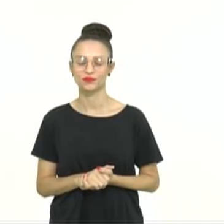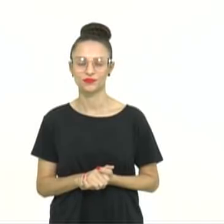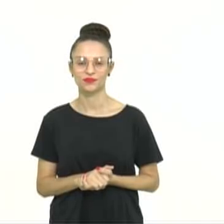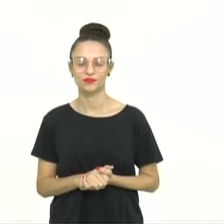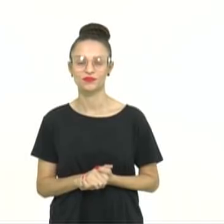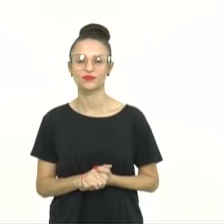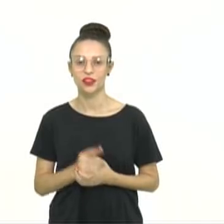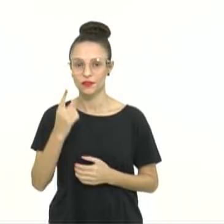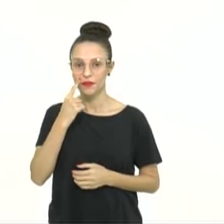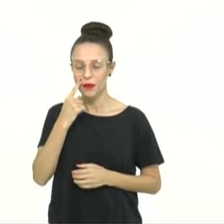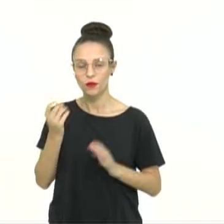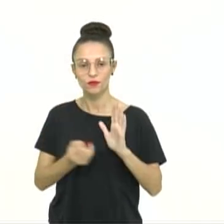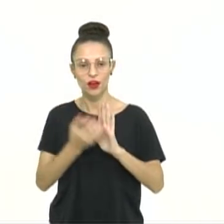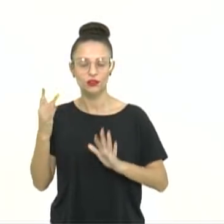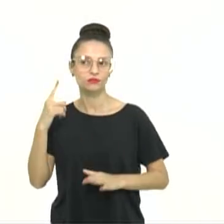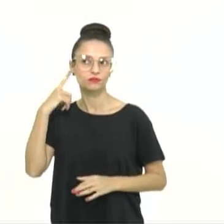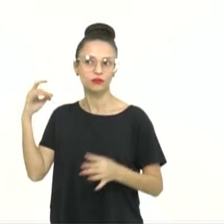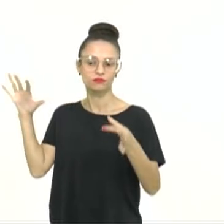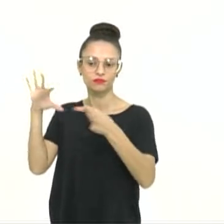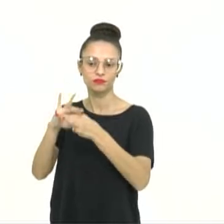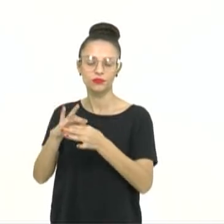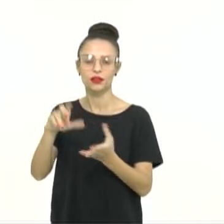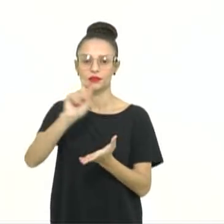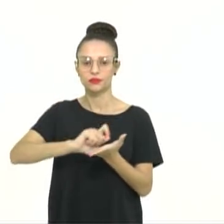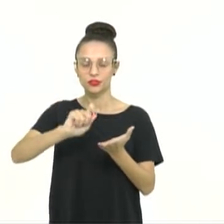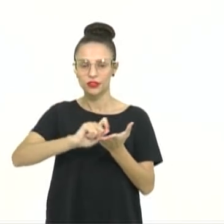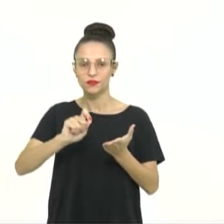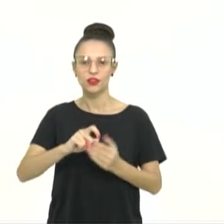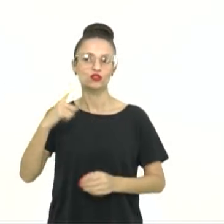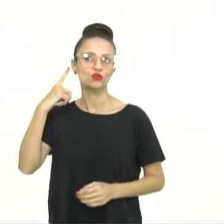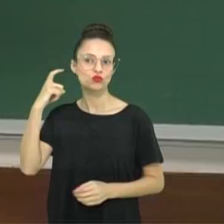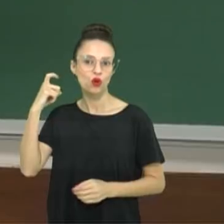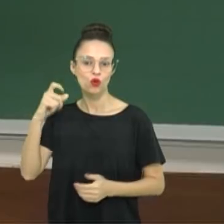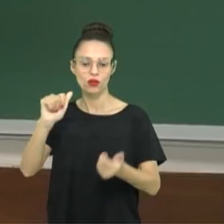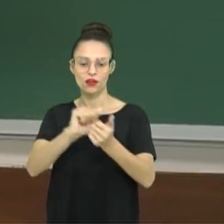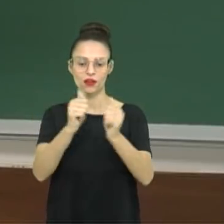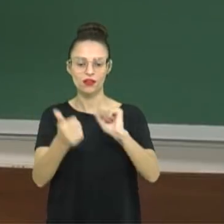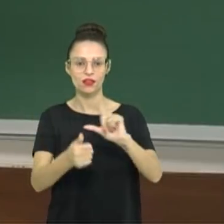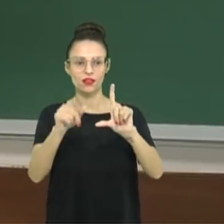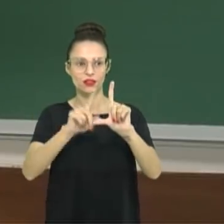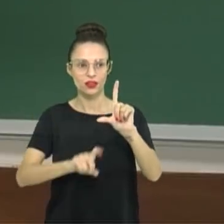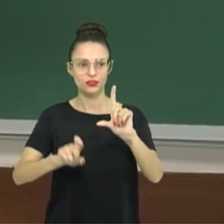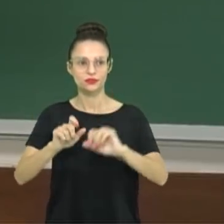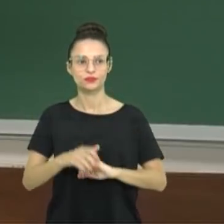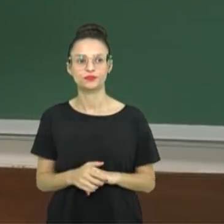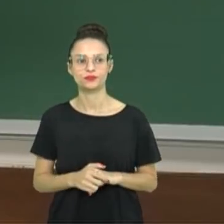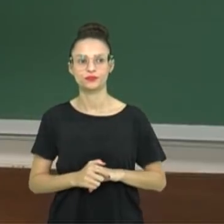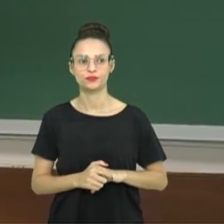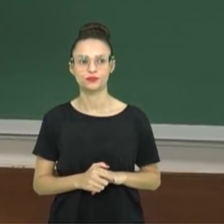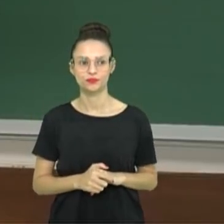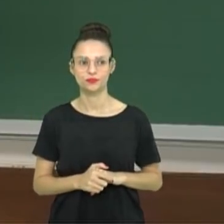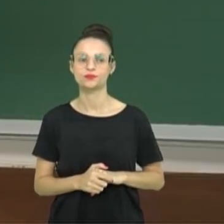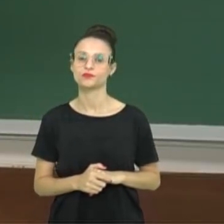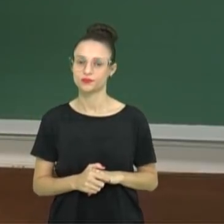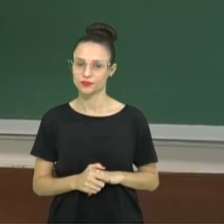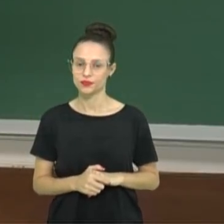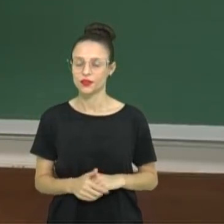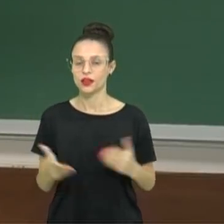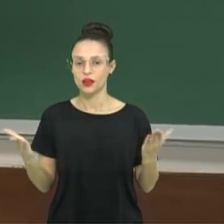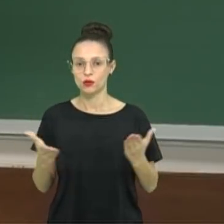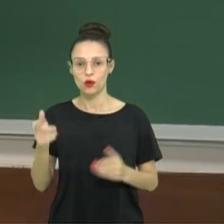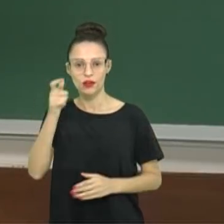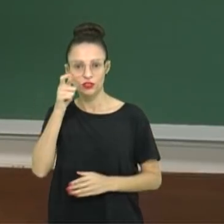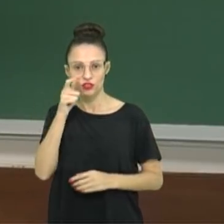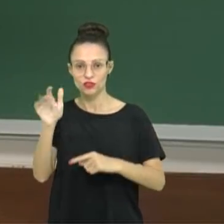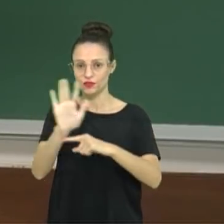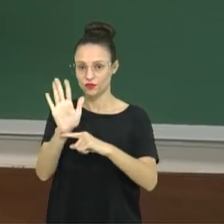né? São onomatopeias que a gente vai conseguir colocar o som em letras, ok? Pessoal, nós vamos assistir a